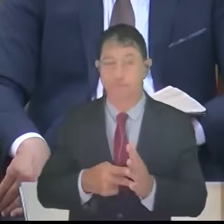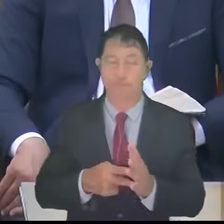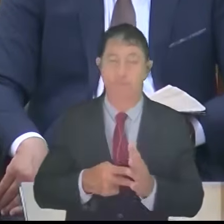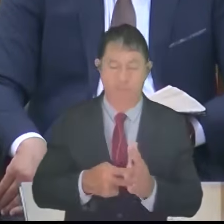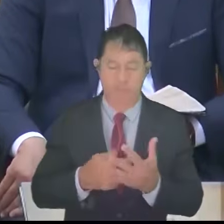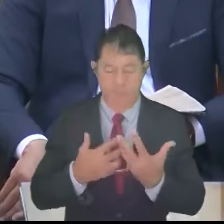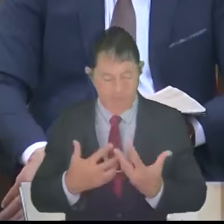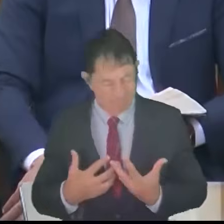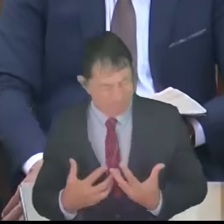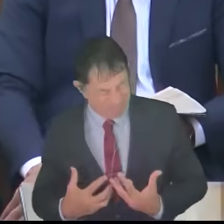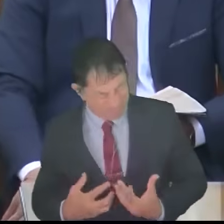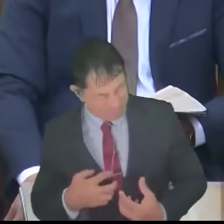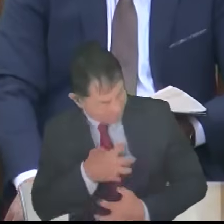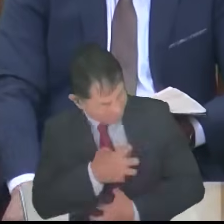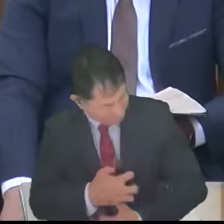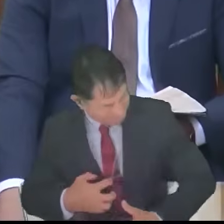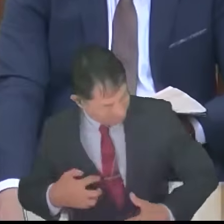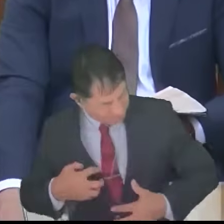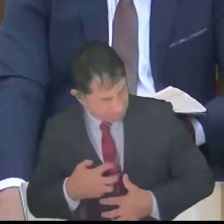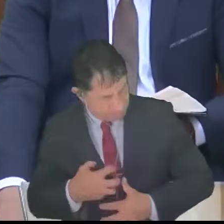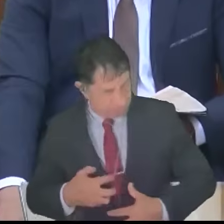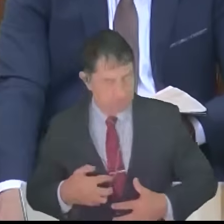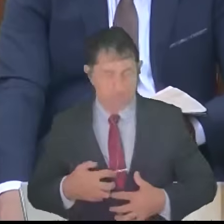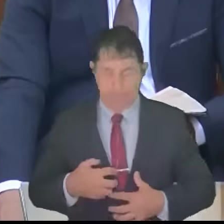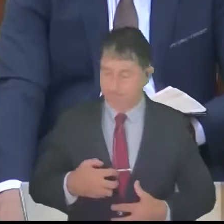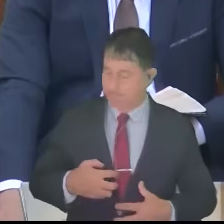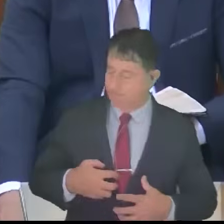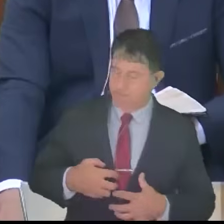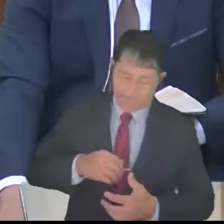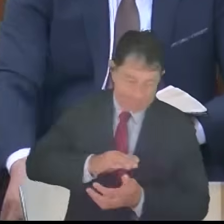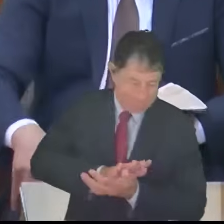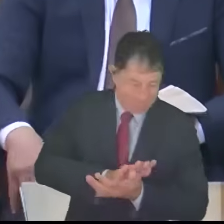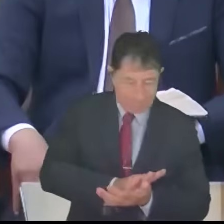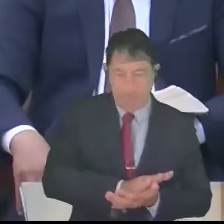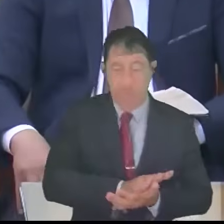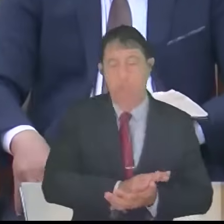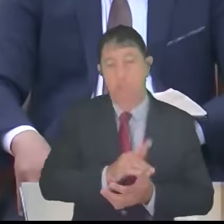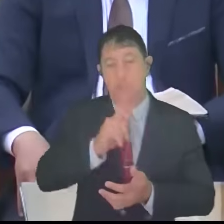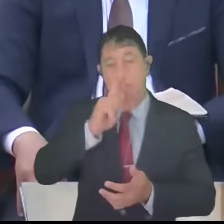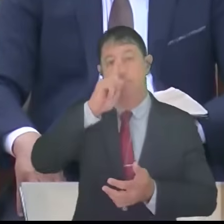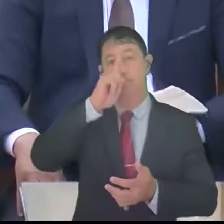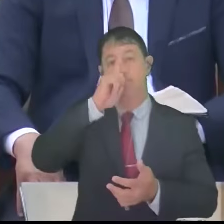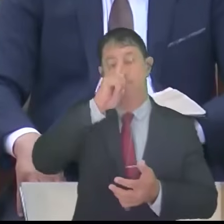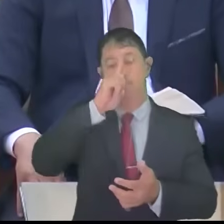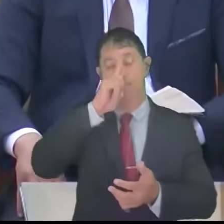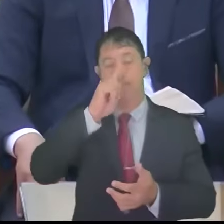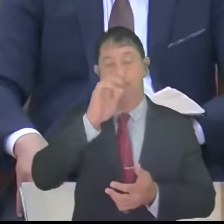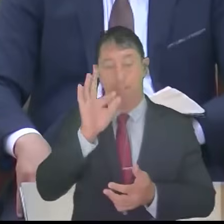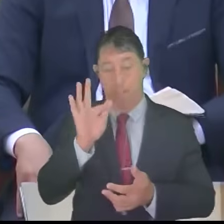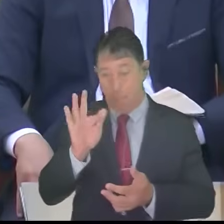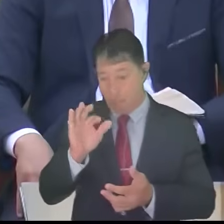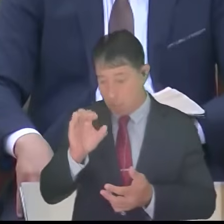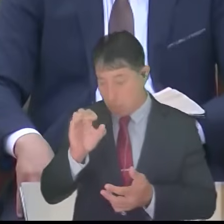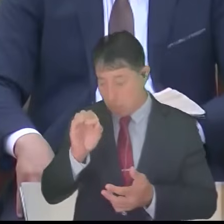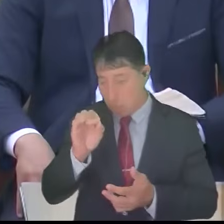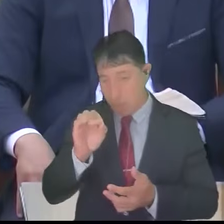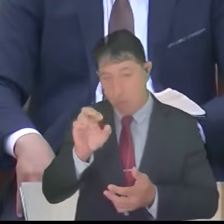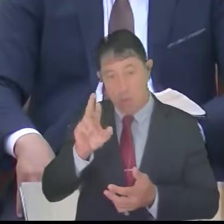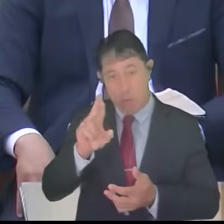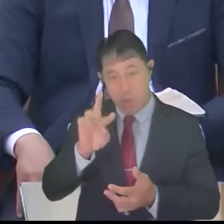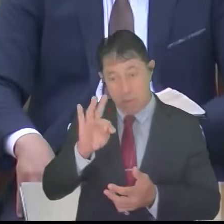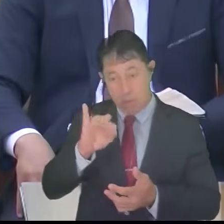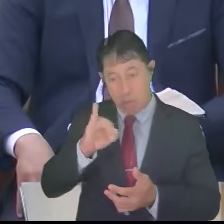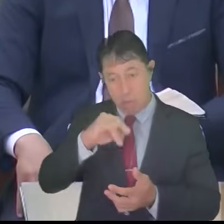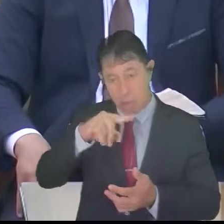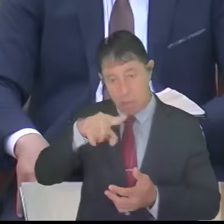fatigado, deprimido. Aleluia, e oprimidos no grego é fortizo, que quer dizer está